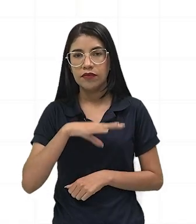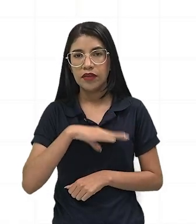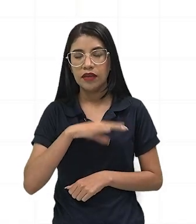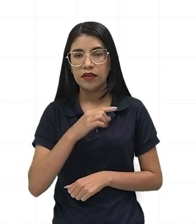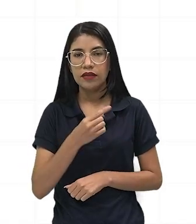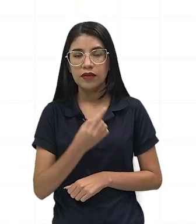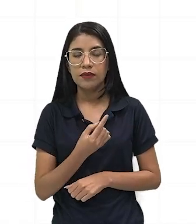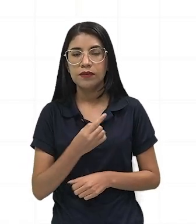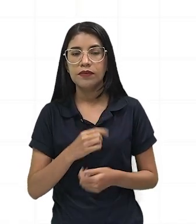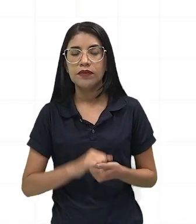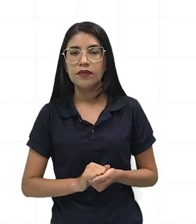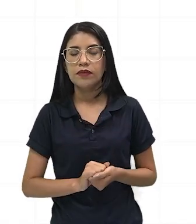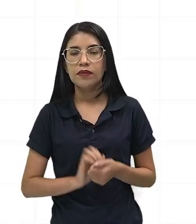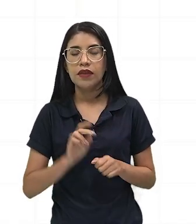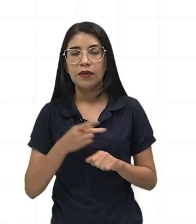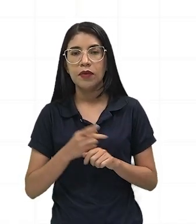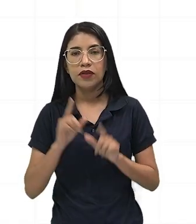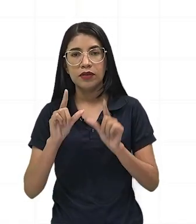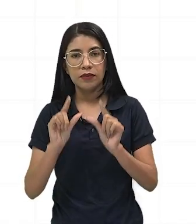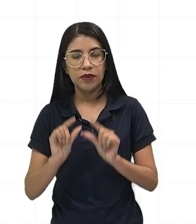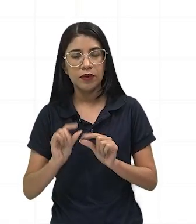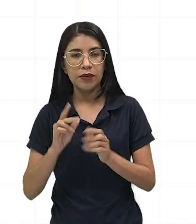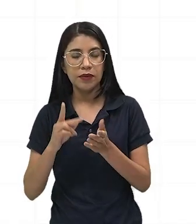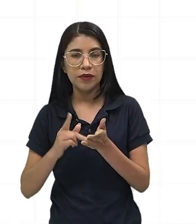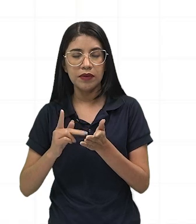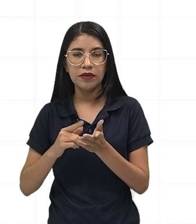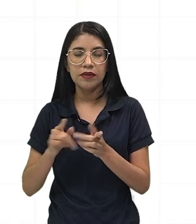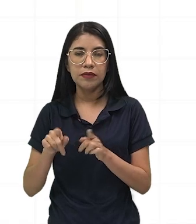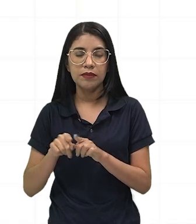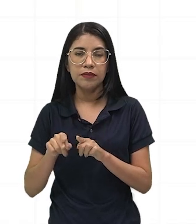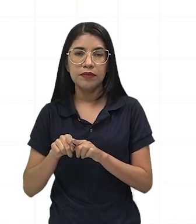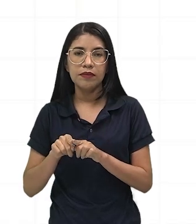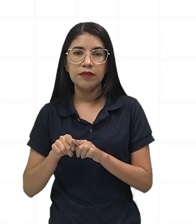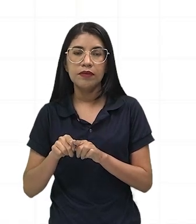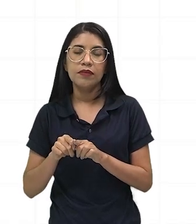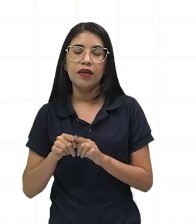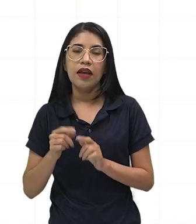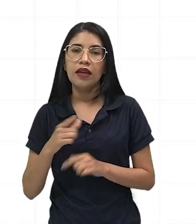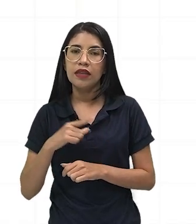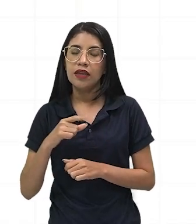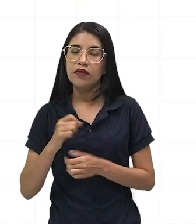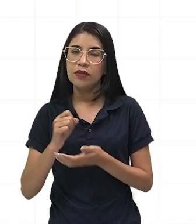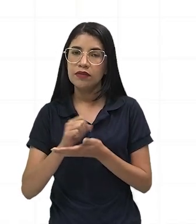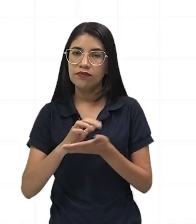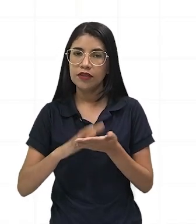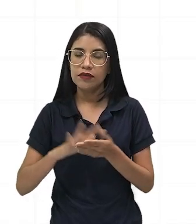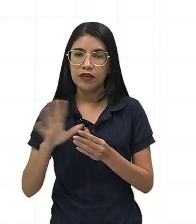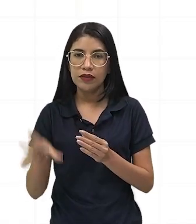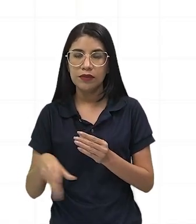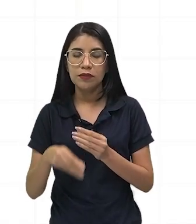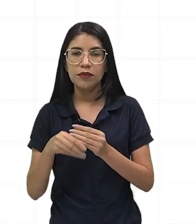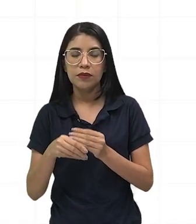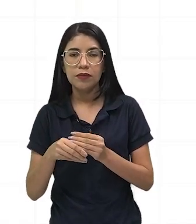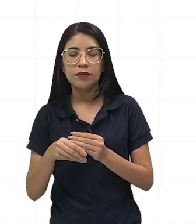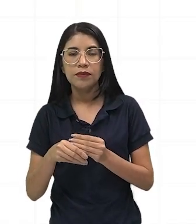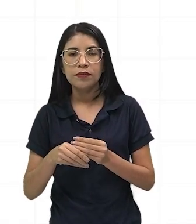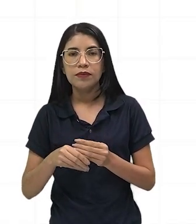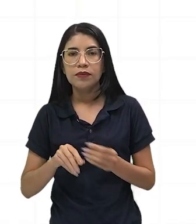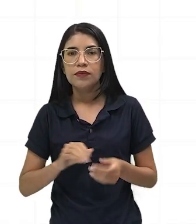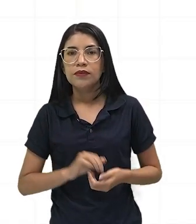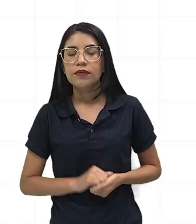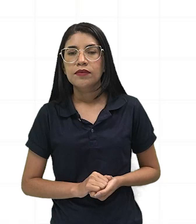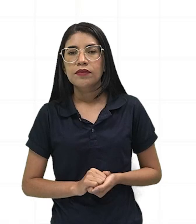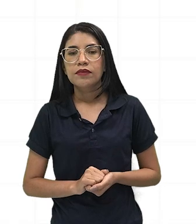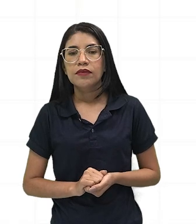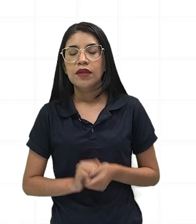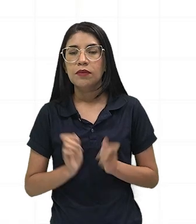né, teve uma queda aqui na nota, aí foi feito algum trabalho, né, pelo professor,